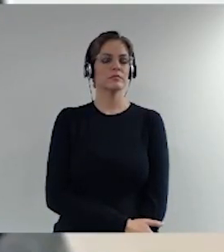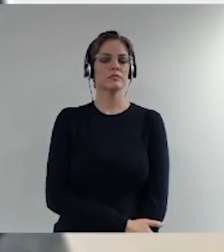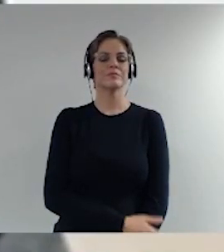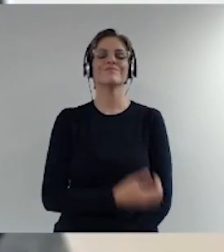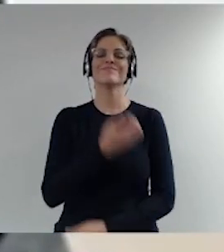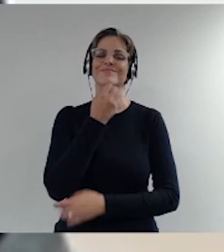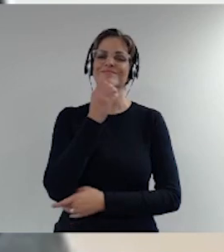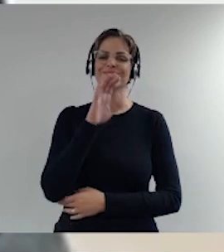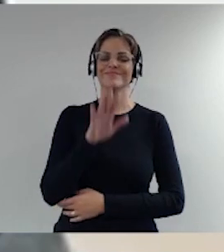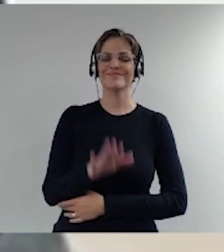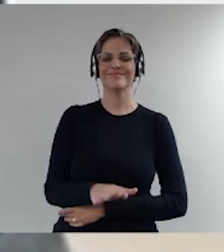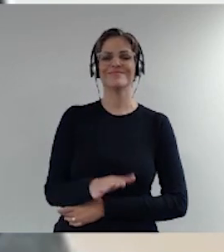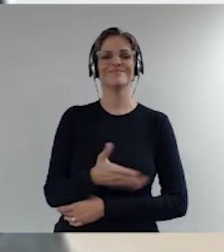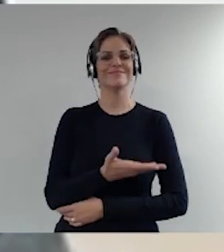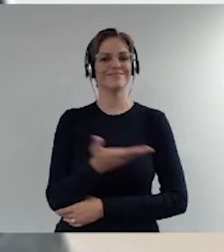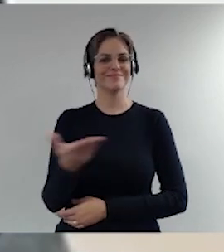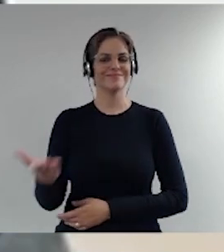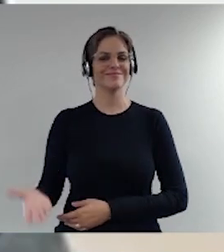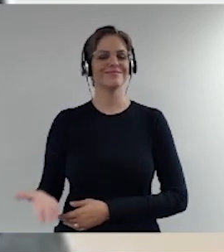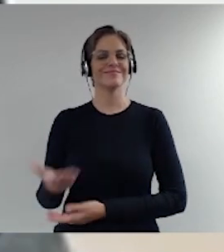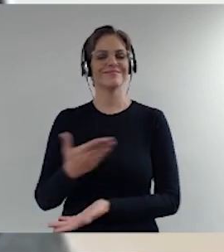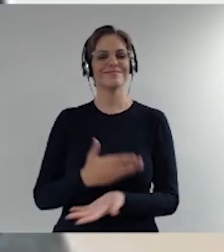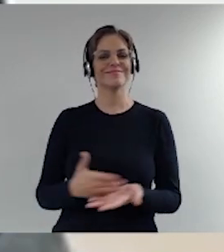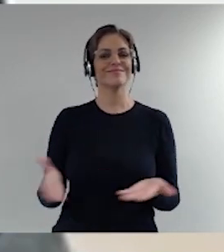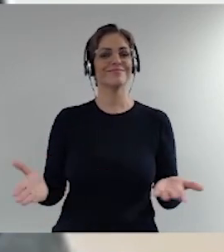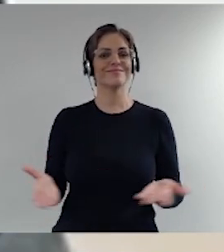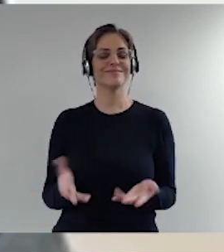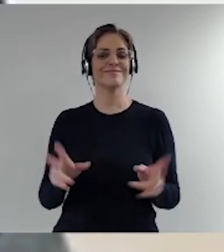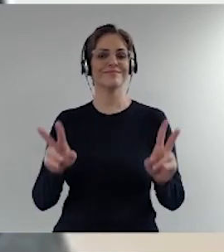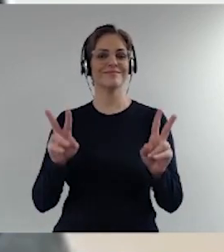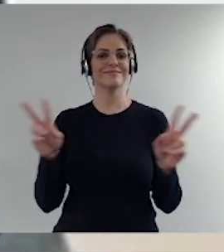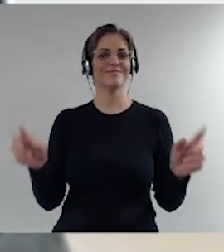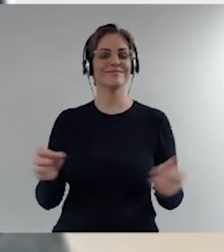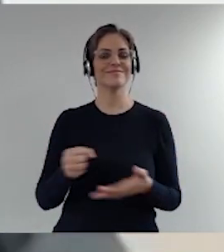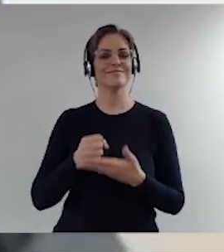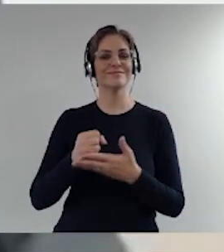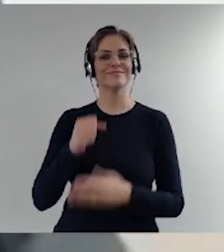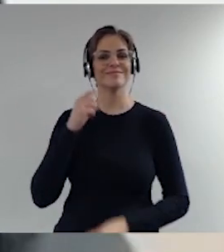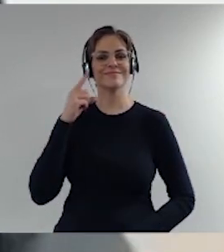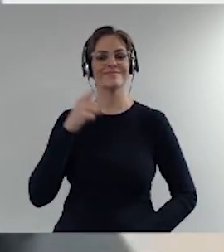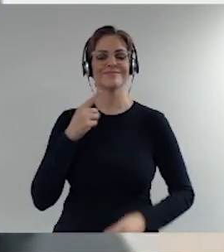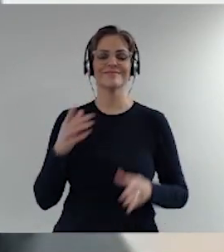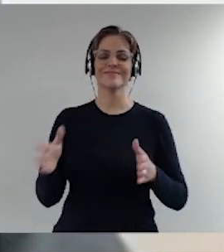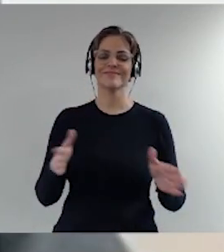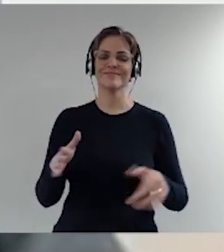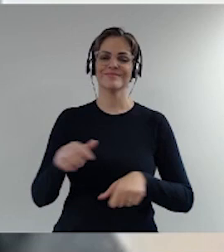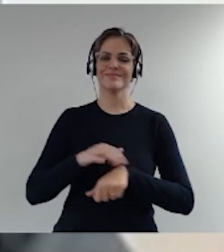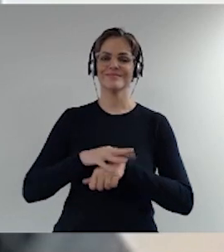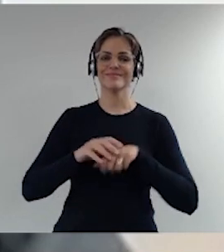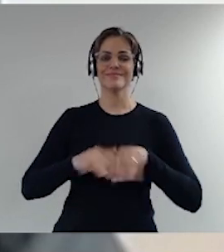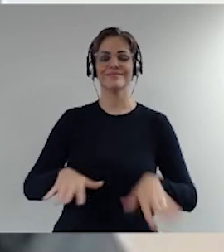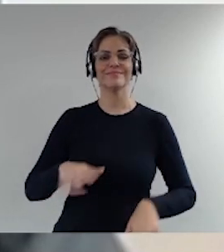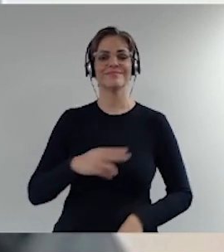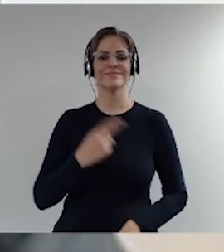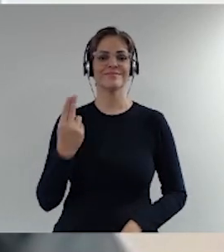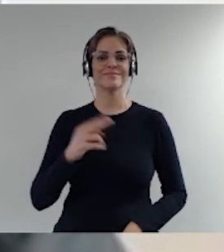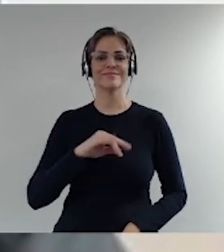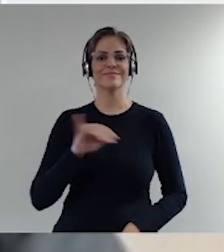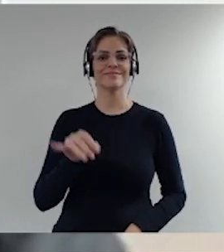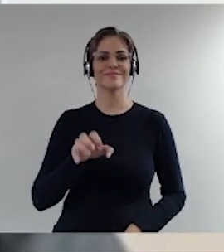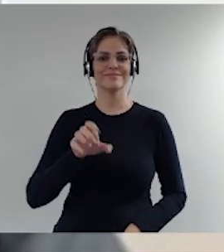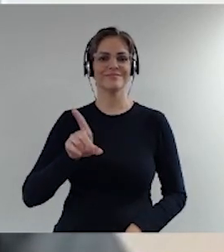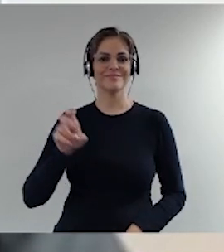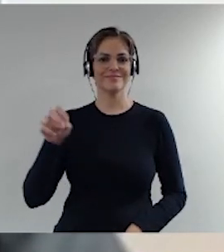Boa tarde. Dando início ao painel Assistência da Advocacia em Tempos de Pandemia. Meu nome é Gedson Marques